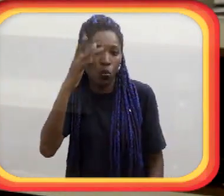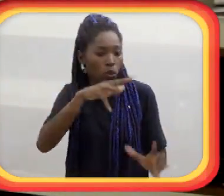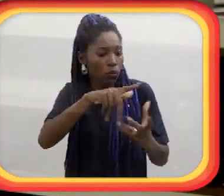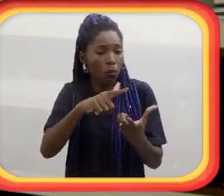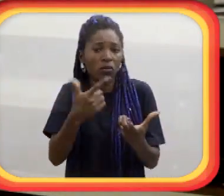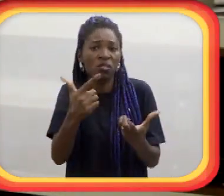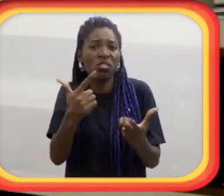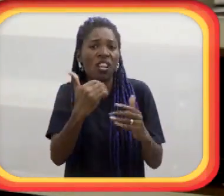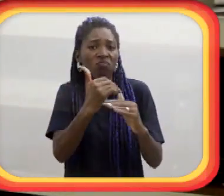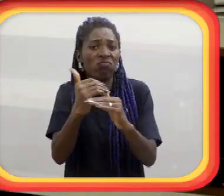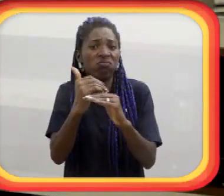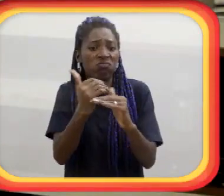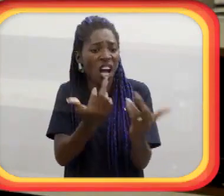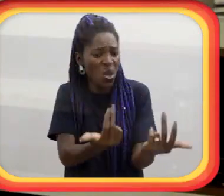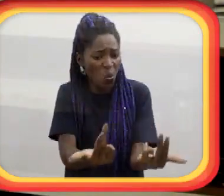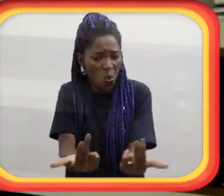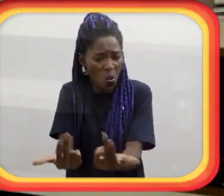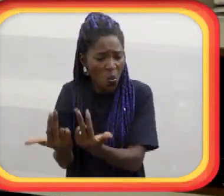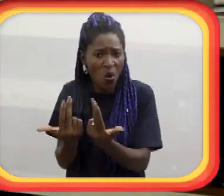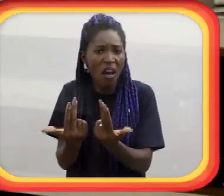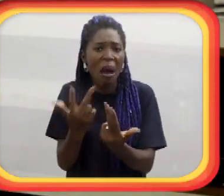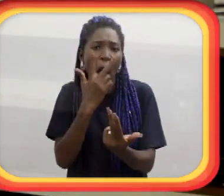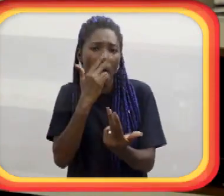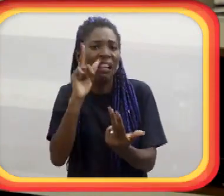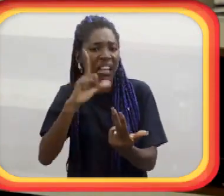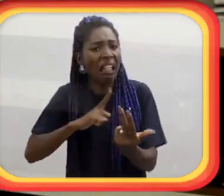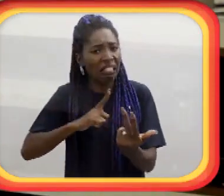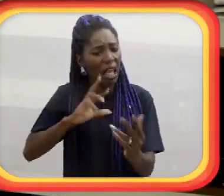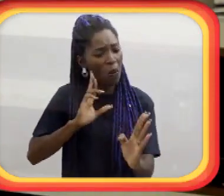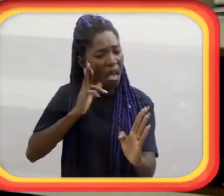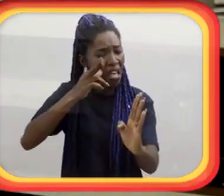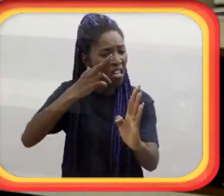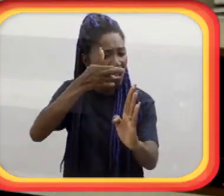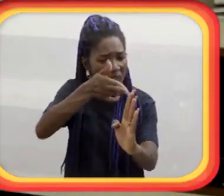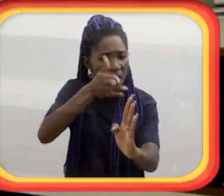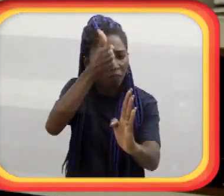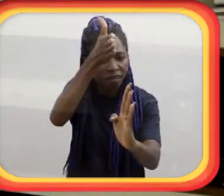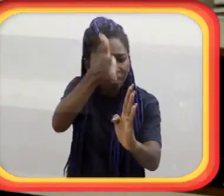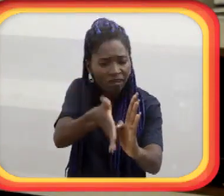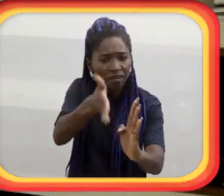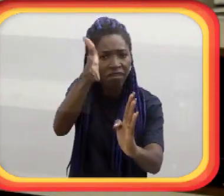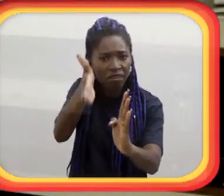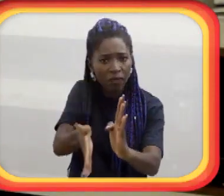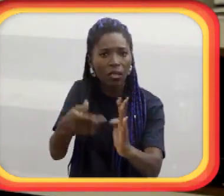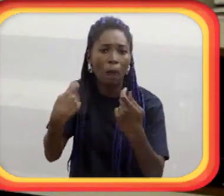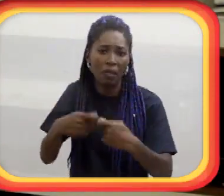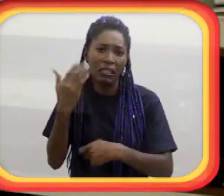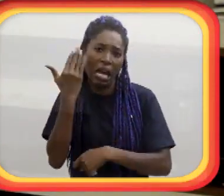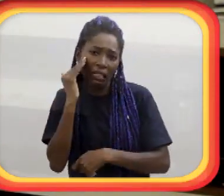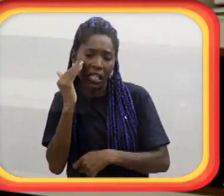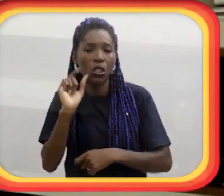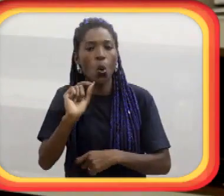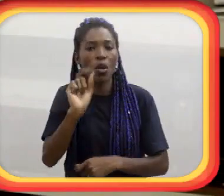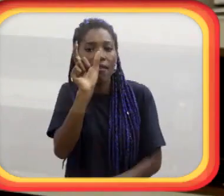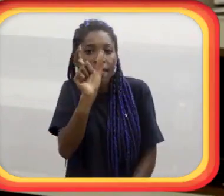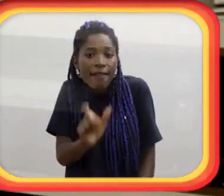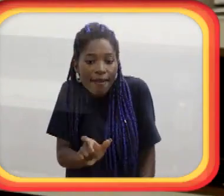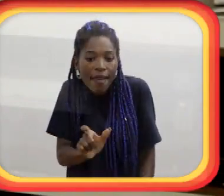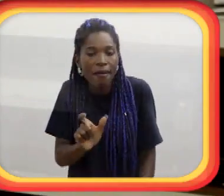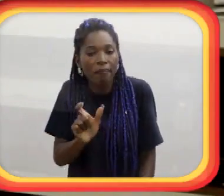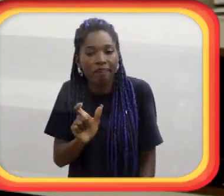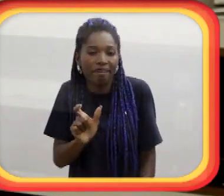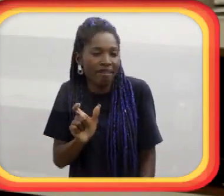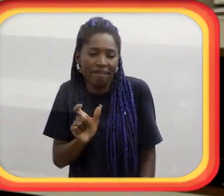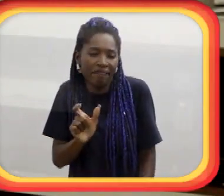no mundo, não tem uma pessoa igual a outra e a gente ainda acha que tem um padrão no qual a gente tem que se referenciar para entender do que é